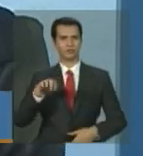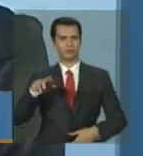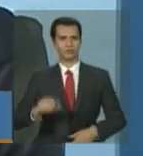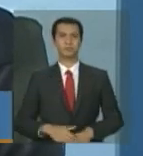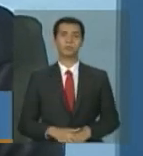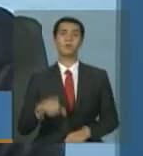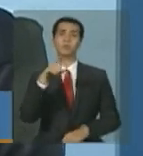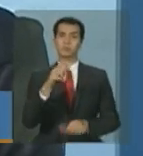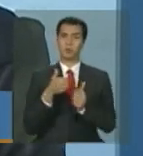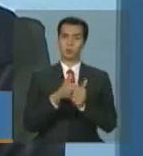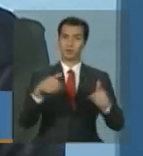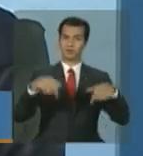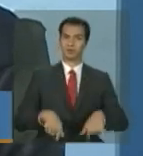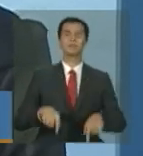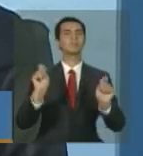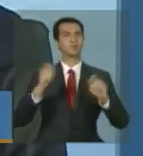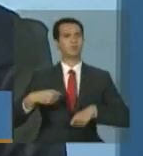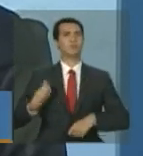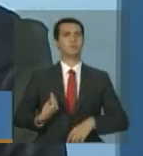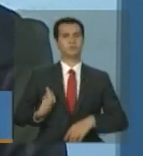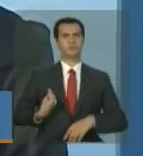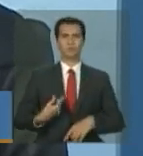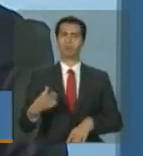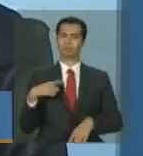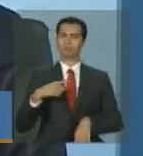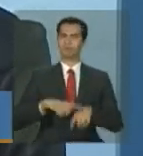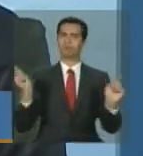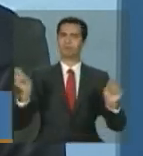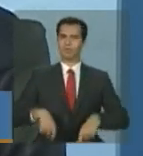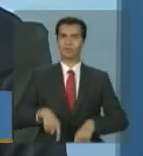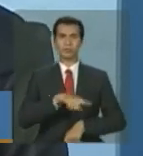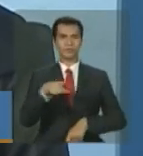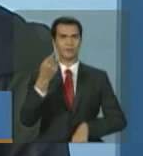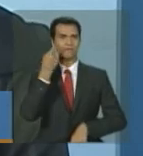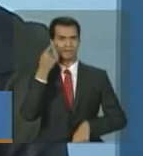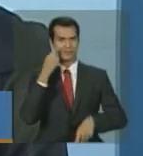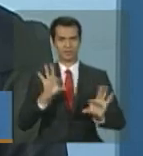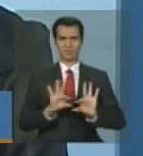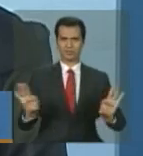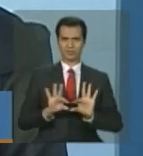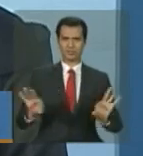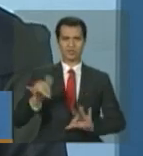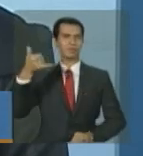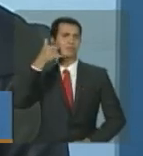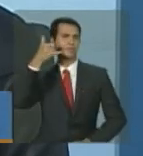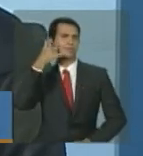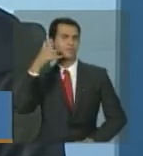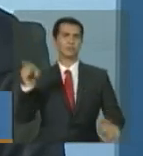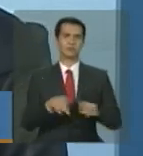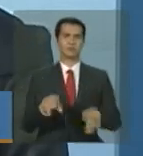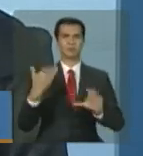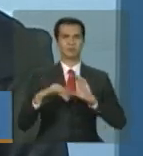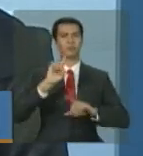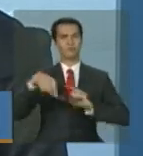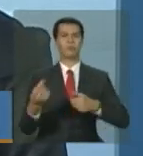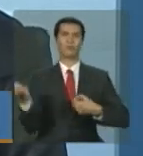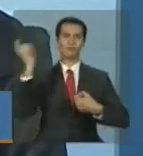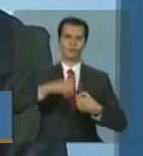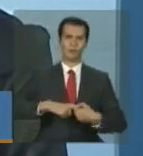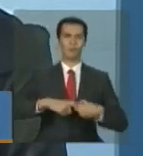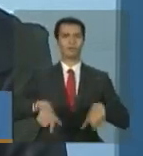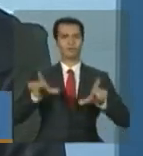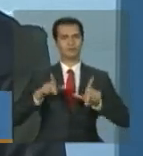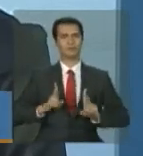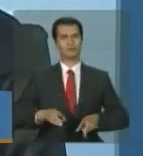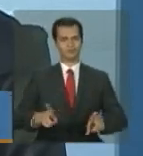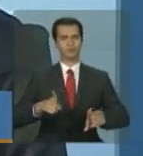que nos acompanha e da pode participar da tempo é só prestar atenção nos contatos que estão em a sua telinha telefone e meio a gente vai em breve intervalo